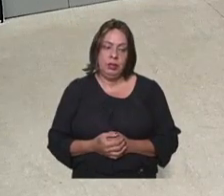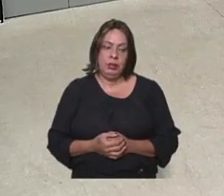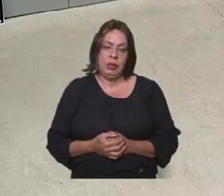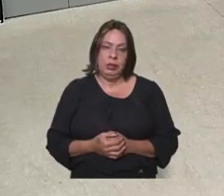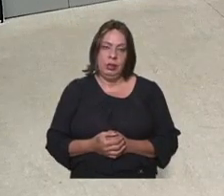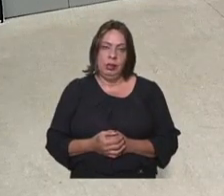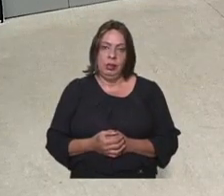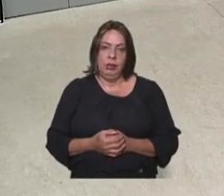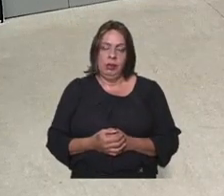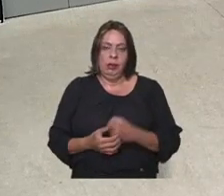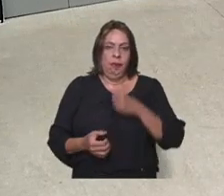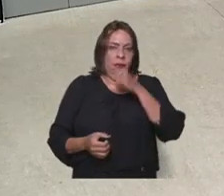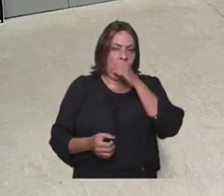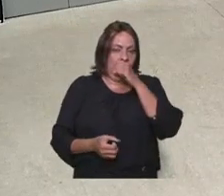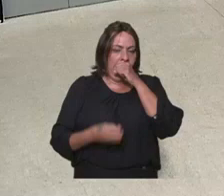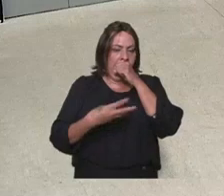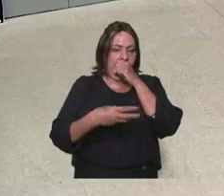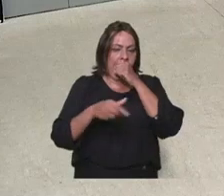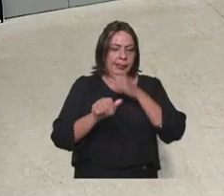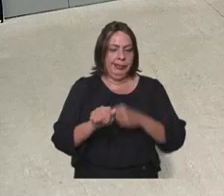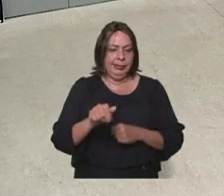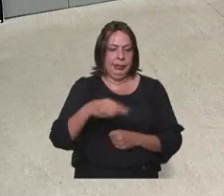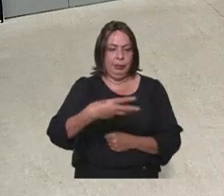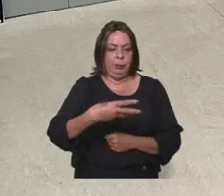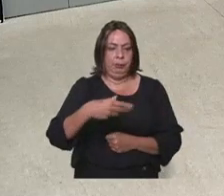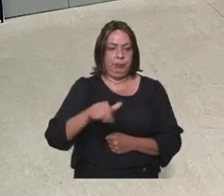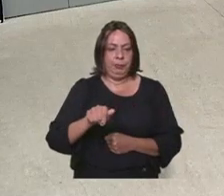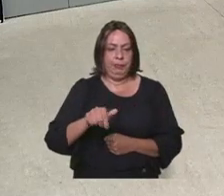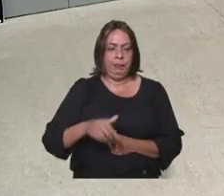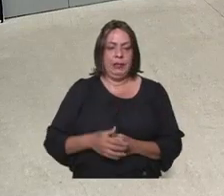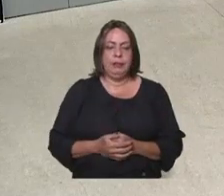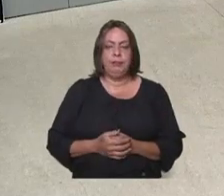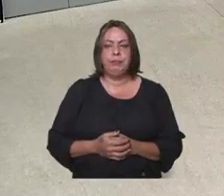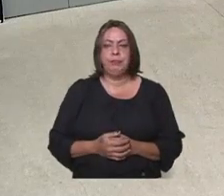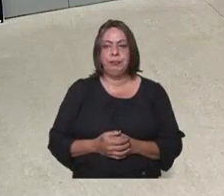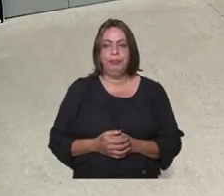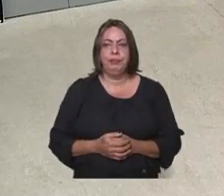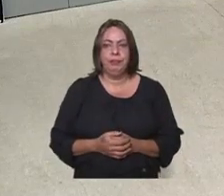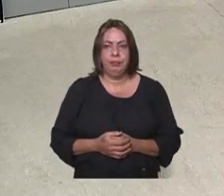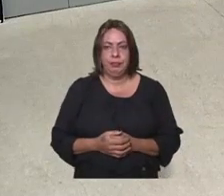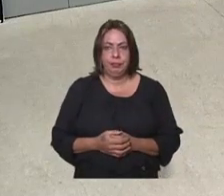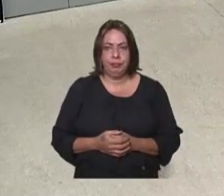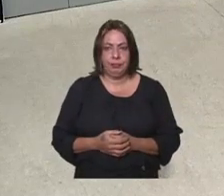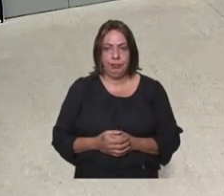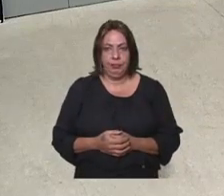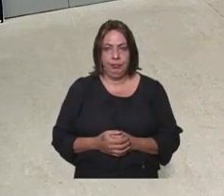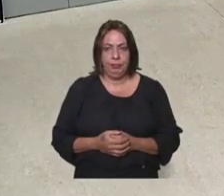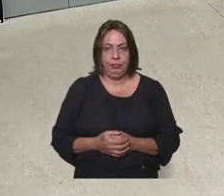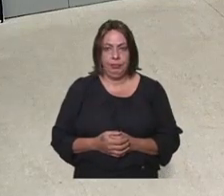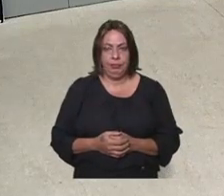23. 37, Beth, 37. Vai, 37. Vai,